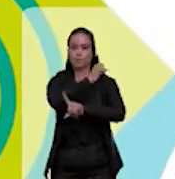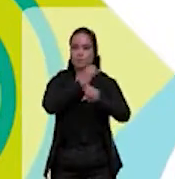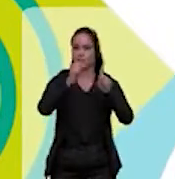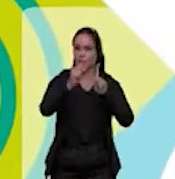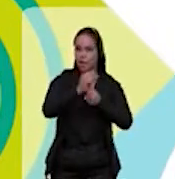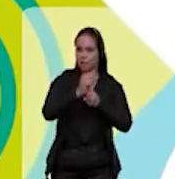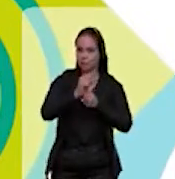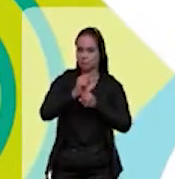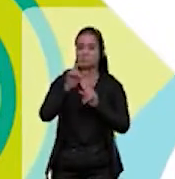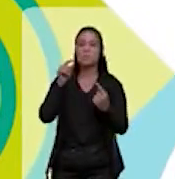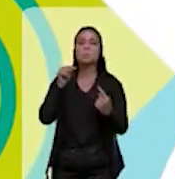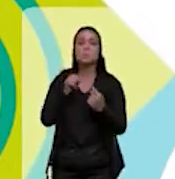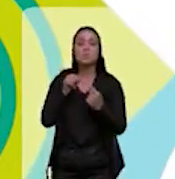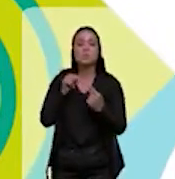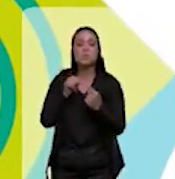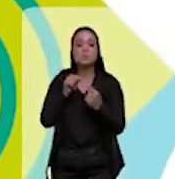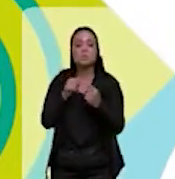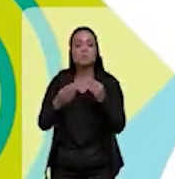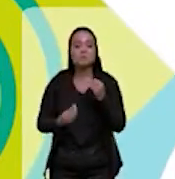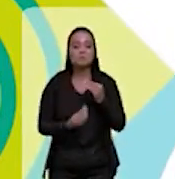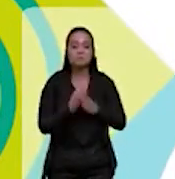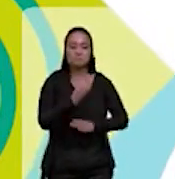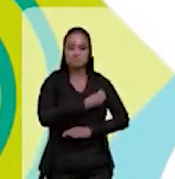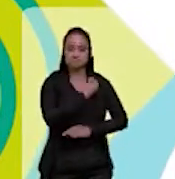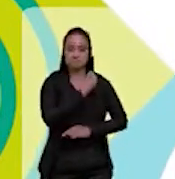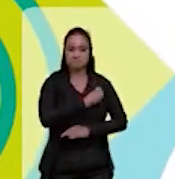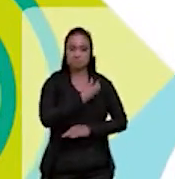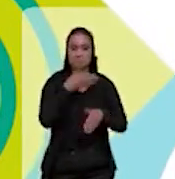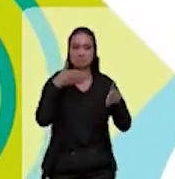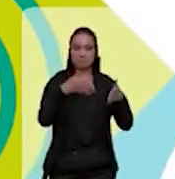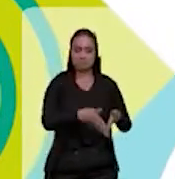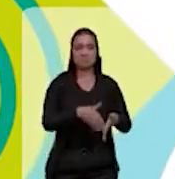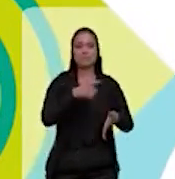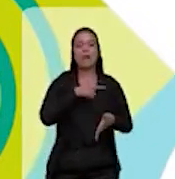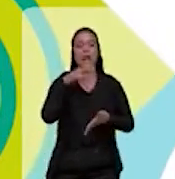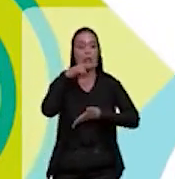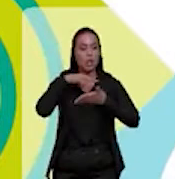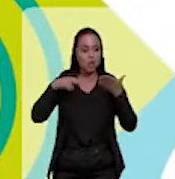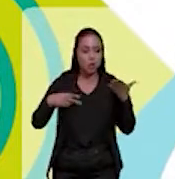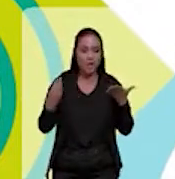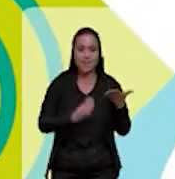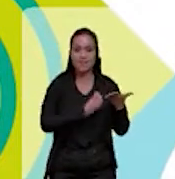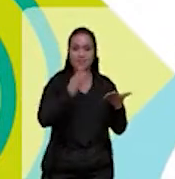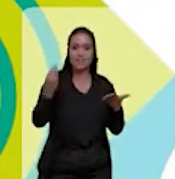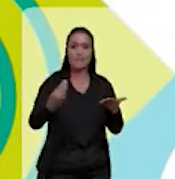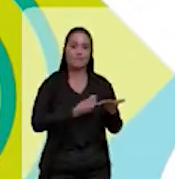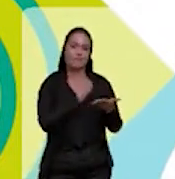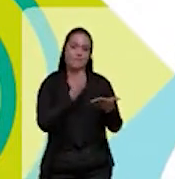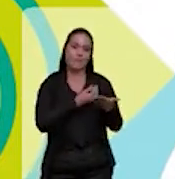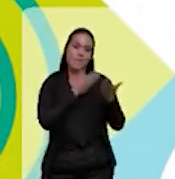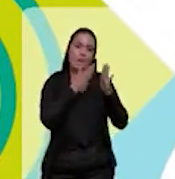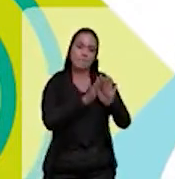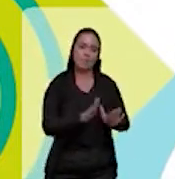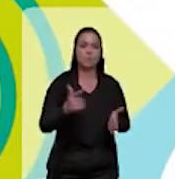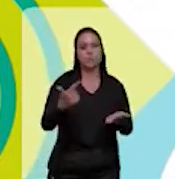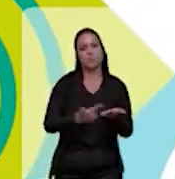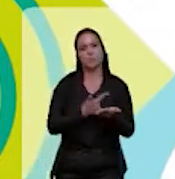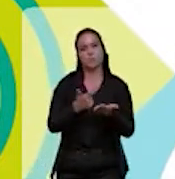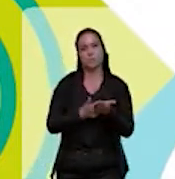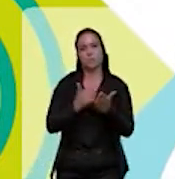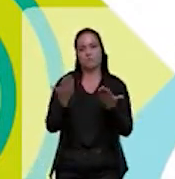logo o sentido da existência das bibliotecas Residem que o leitor se sinta provocado a dar vida ao que repousa nos livros